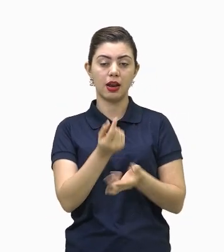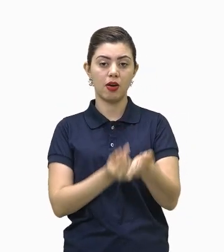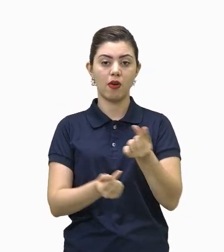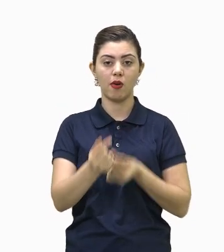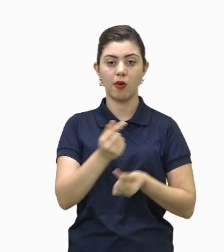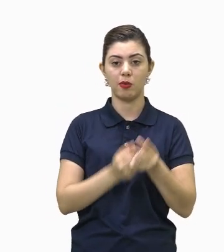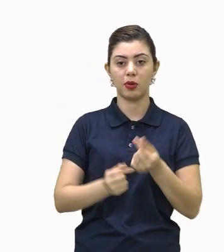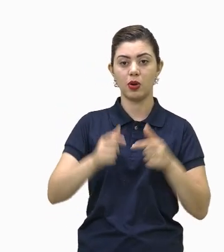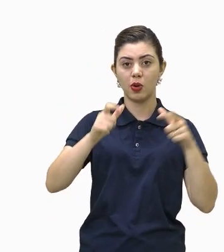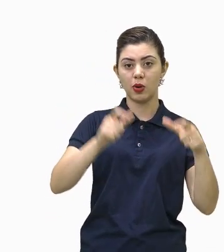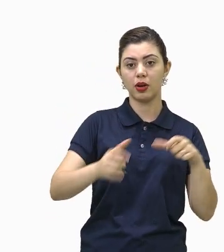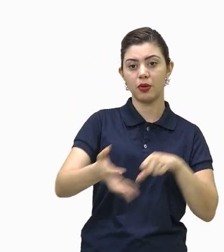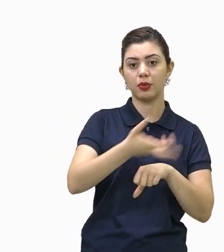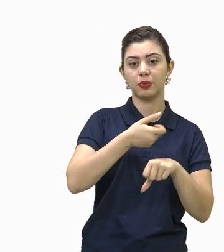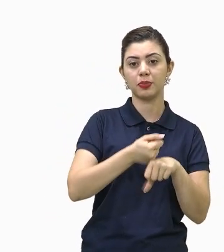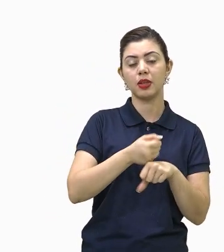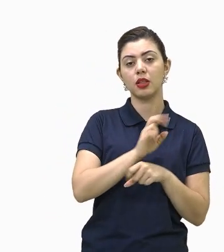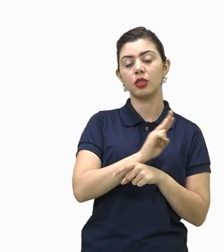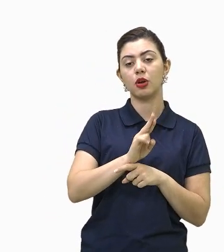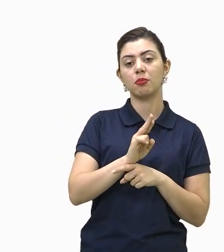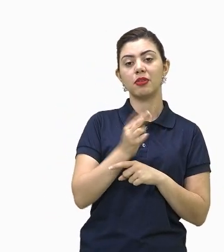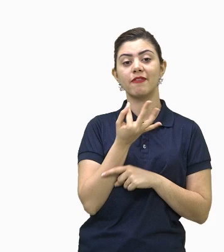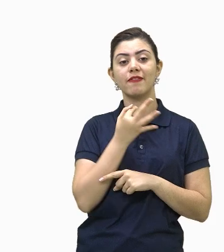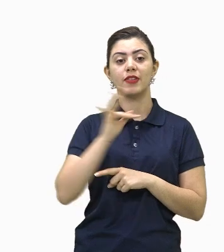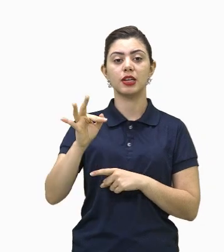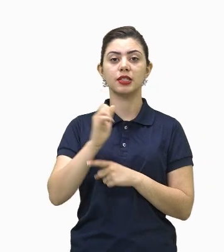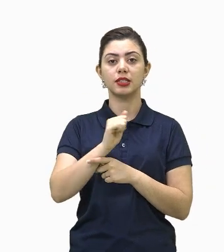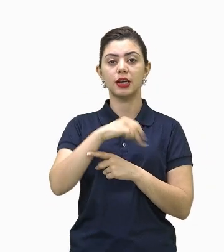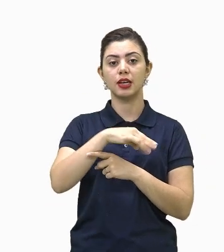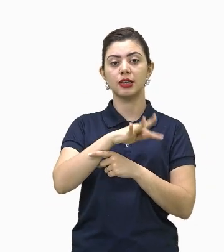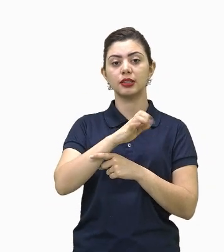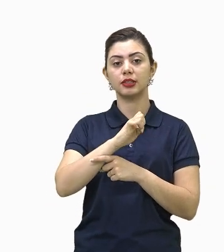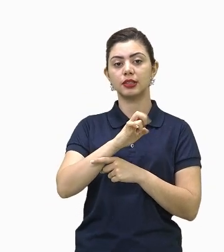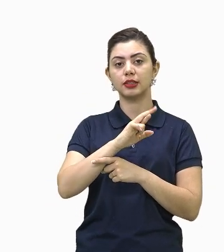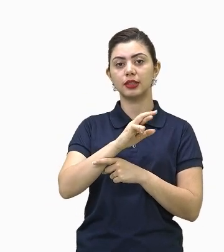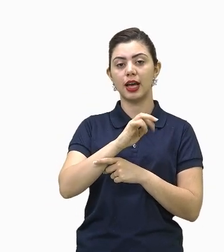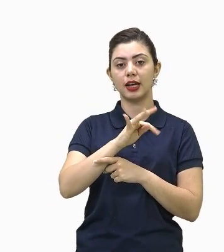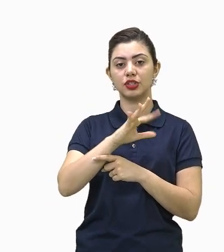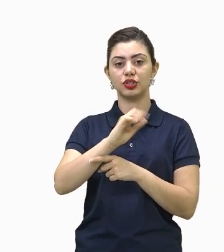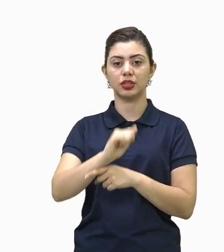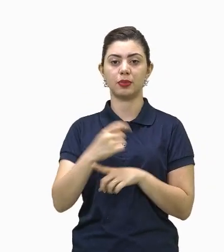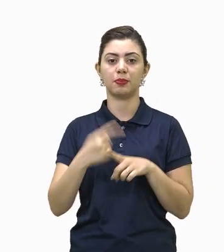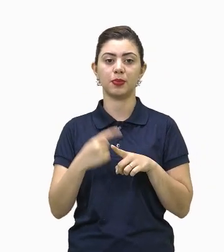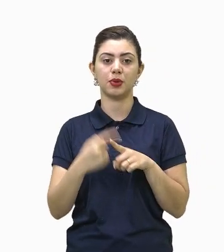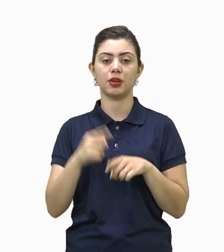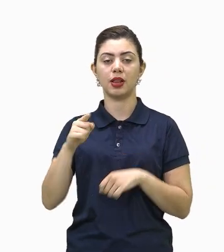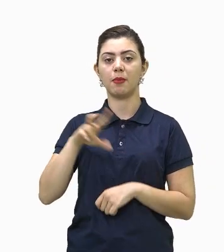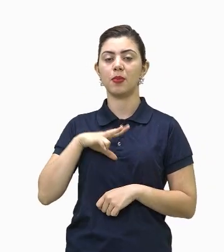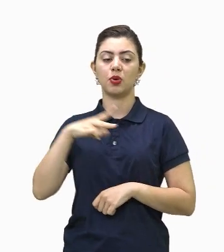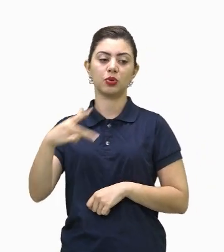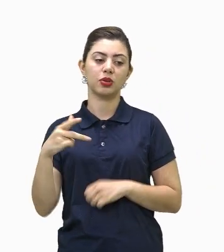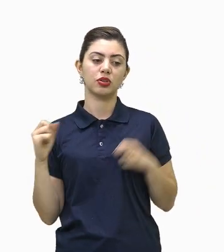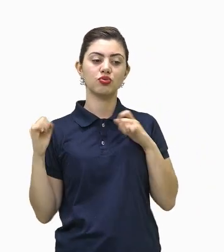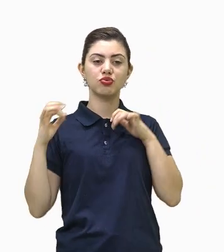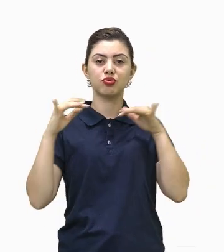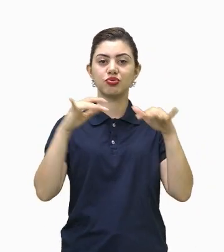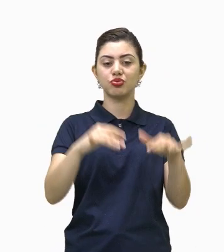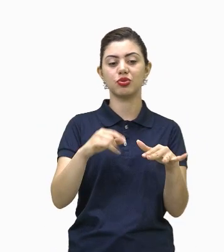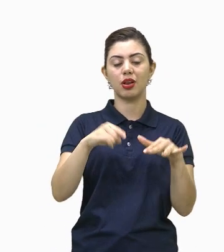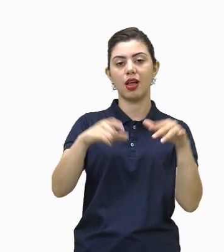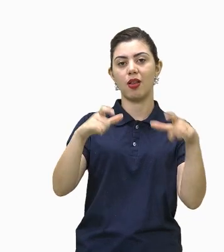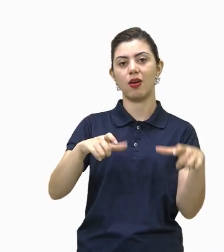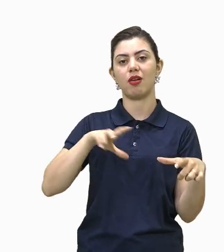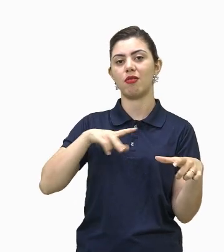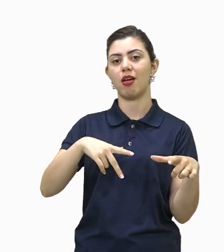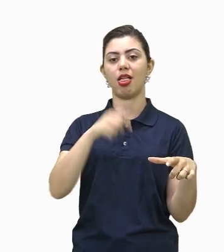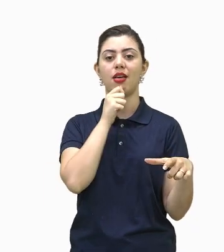França Antártica. A Baía da Guanabara não tinha sido povoada pelos portugueses. A ideia